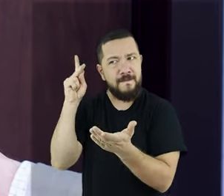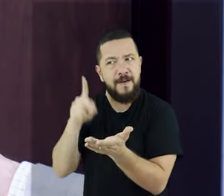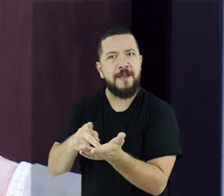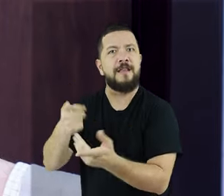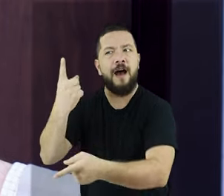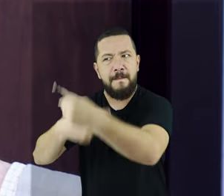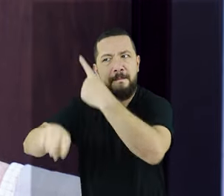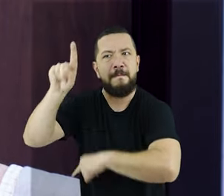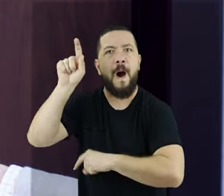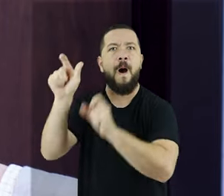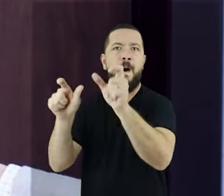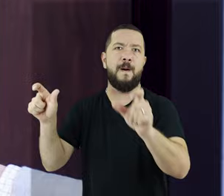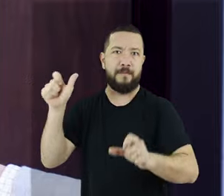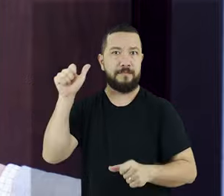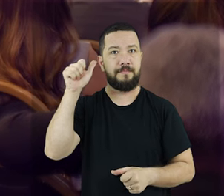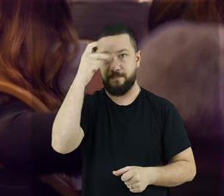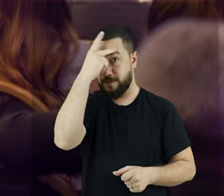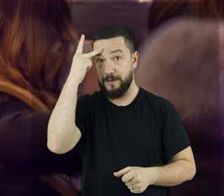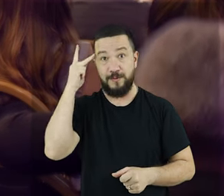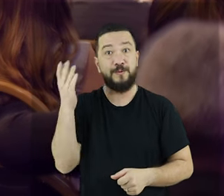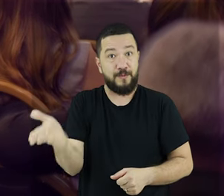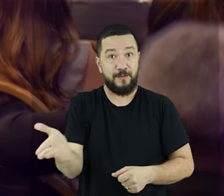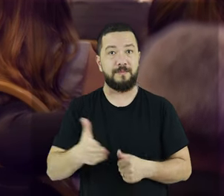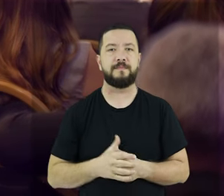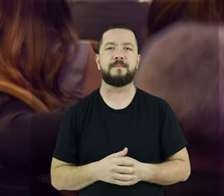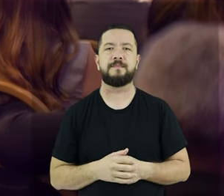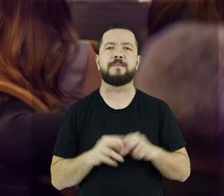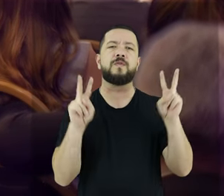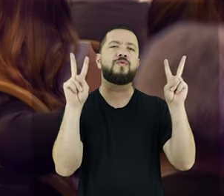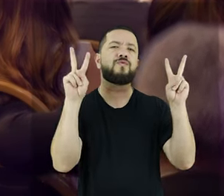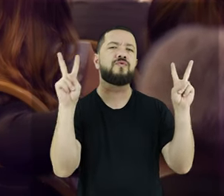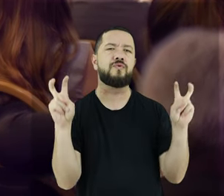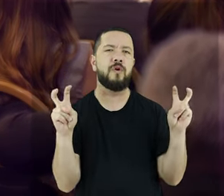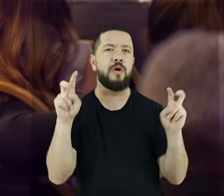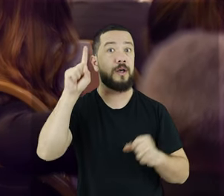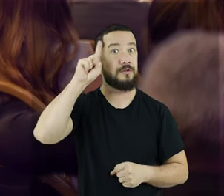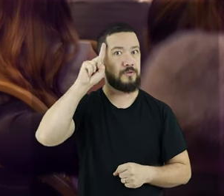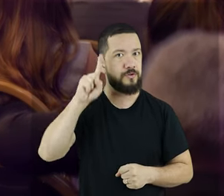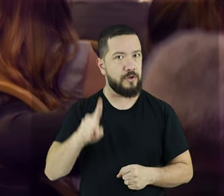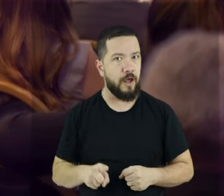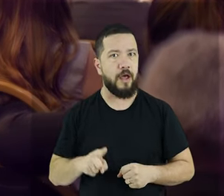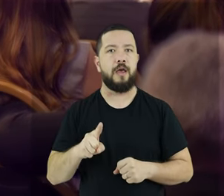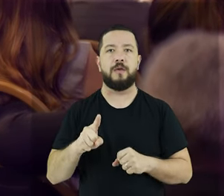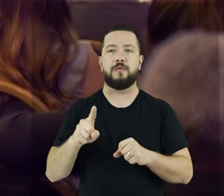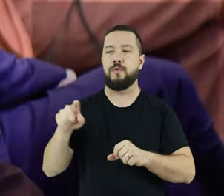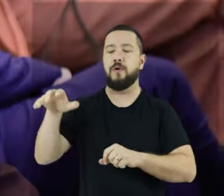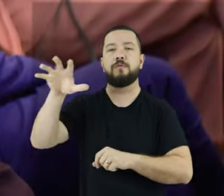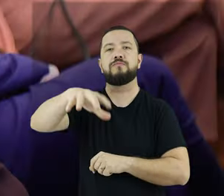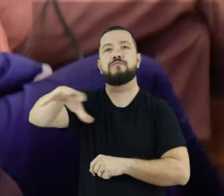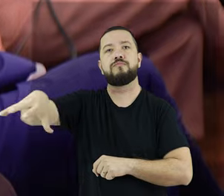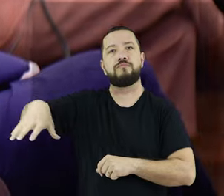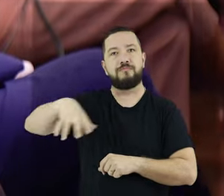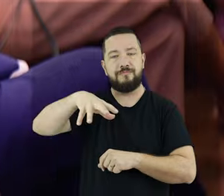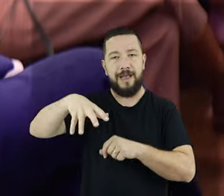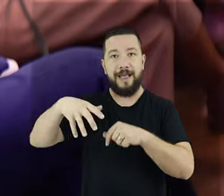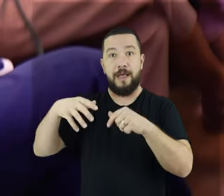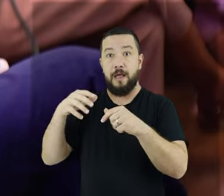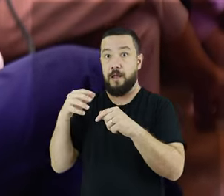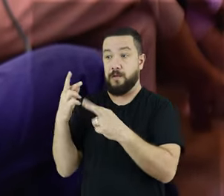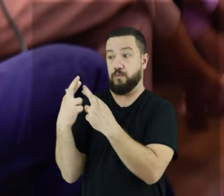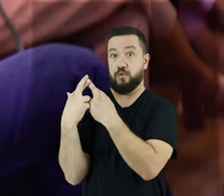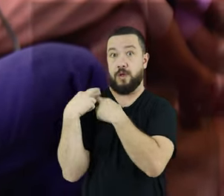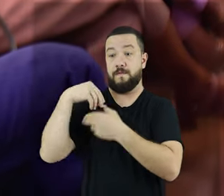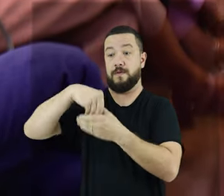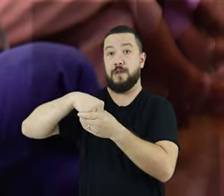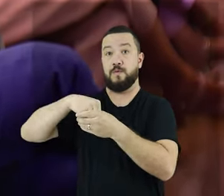e transforme a vida das pessoas. Para debater sobre o direito à não discriminação para trabalhadores com